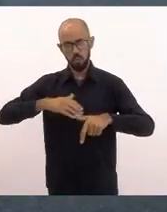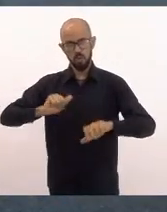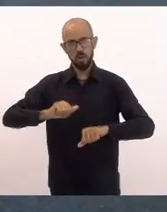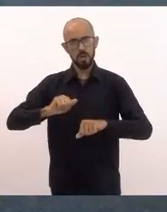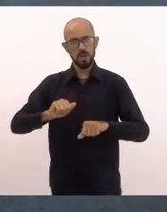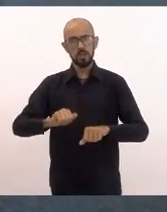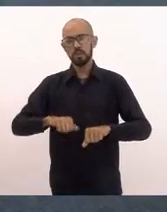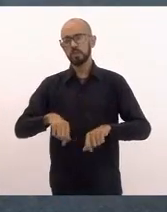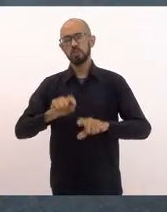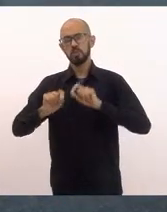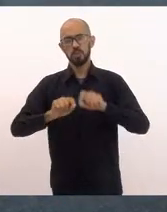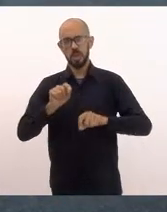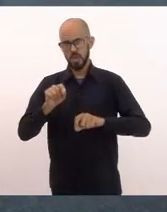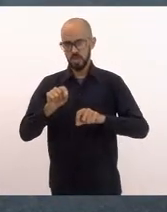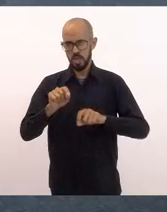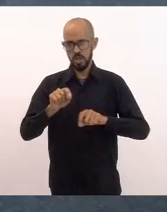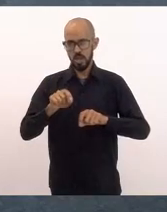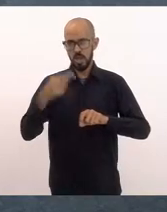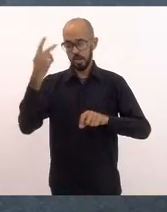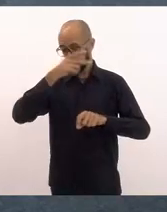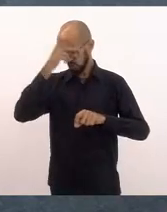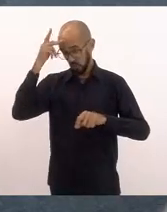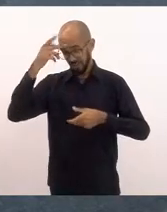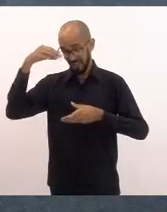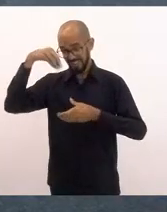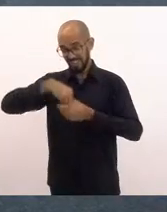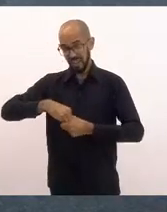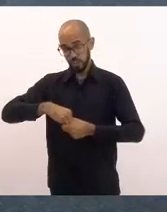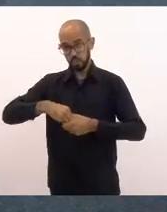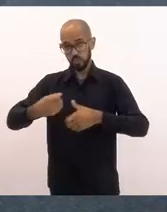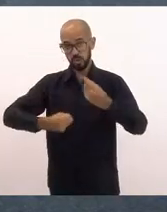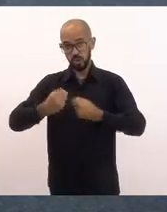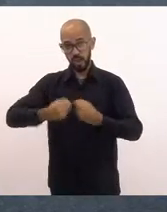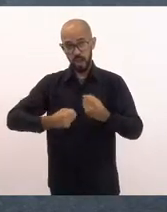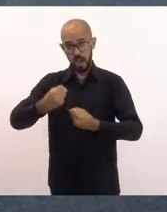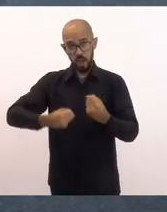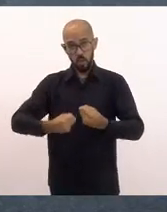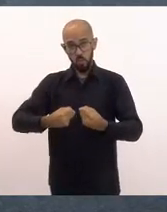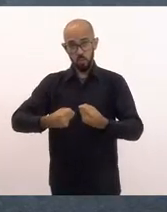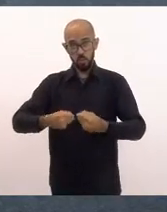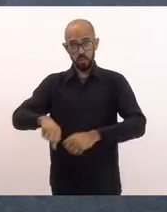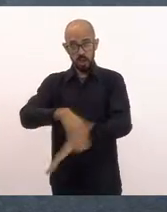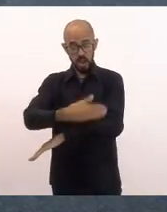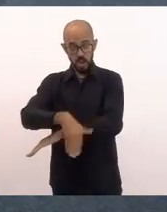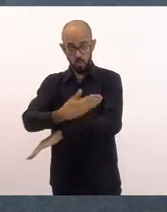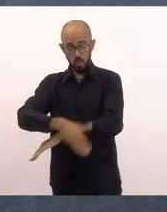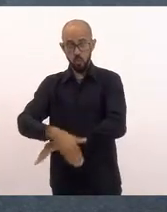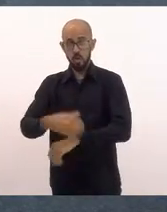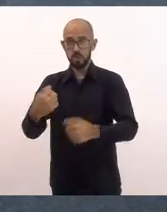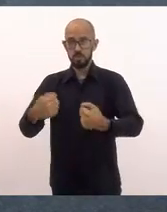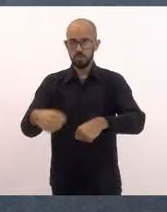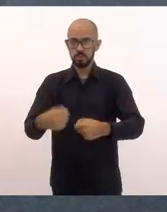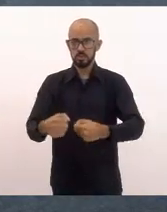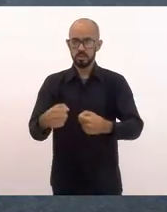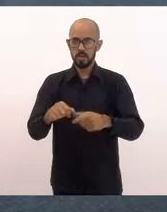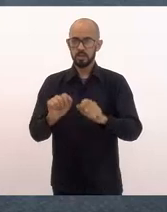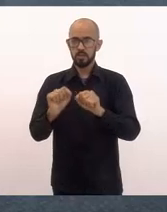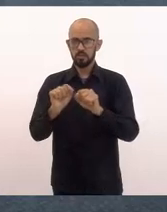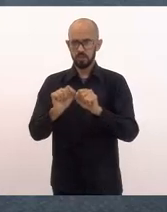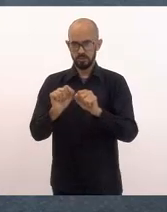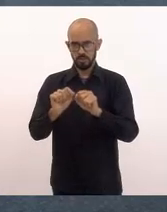nunca, quem está dentro da viatura, quem está na ponta, é que deveria, na verdade, essa pirâmide